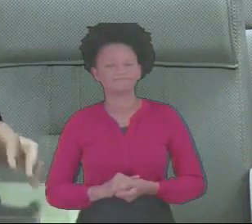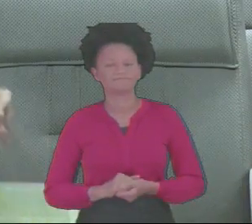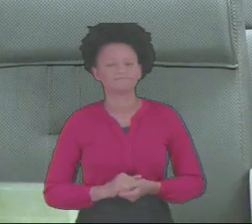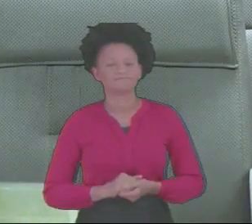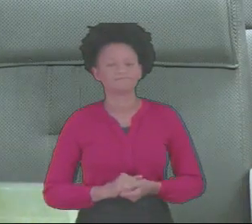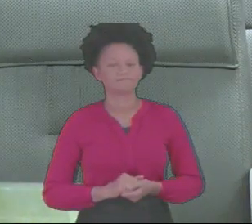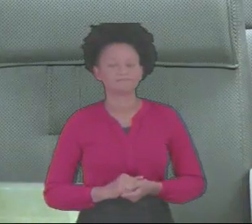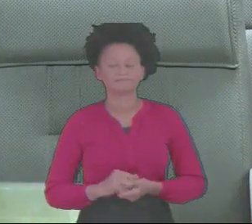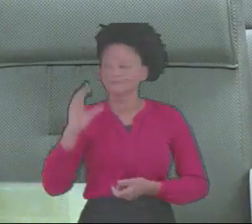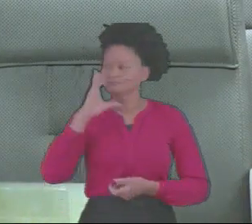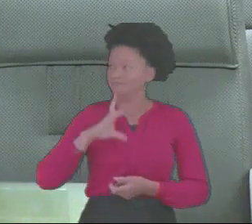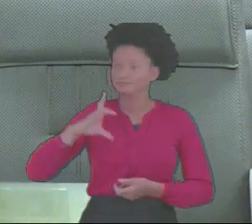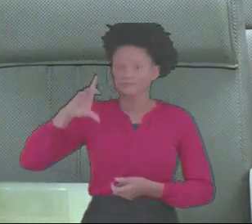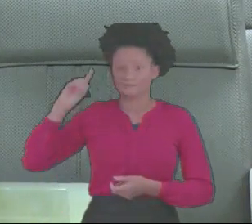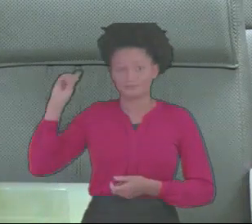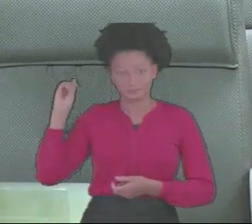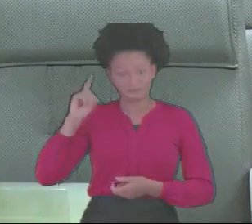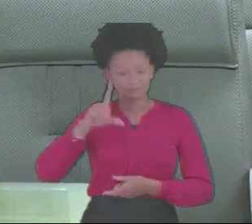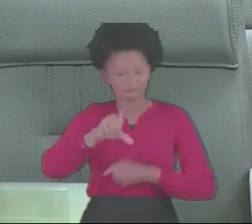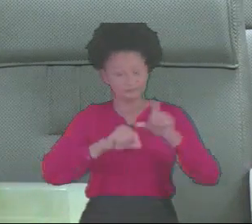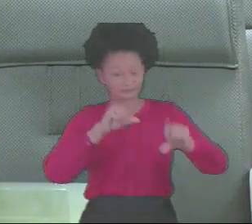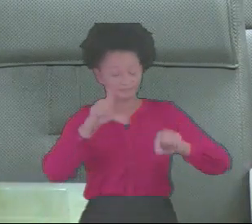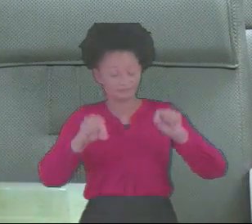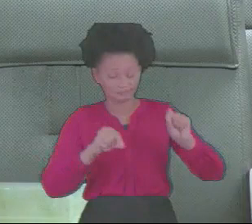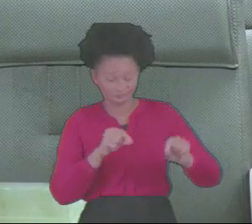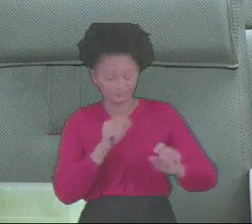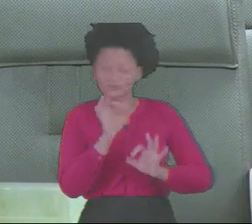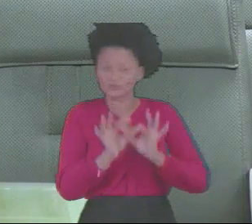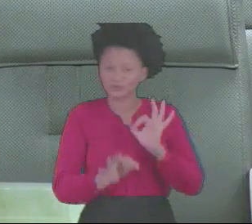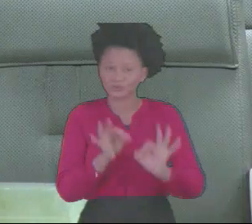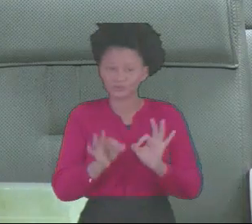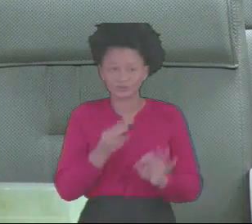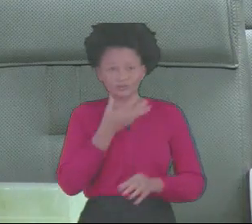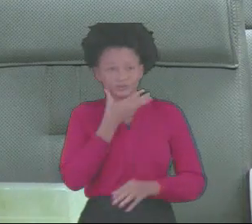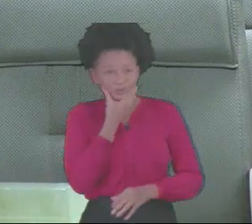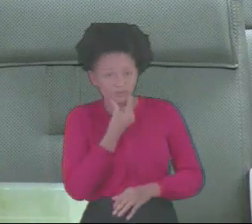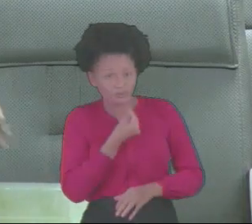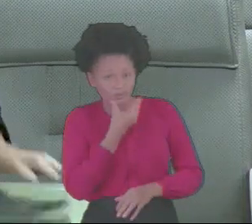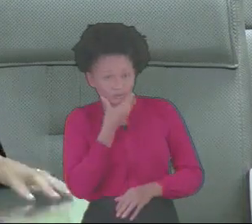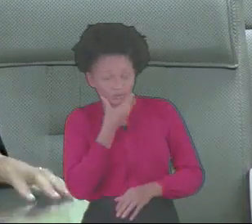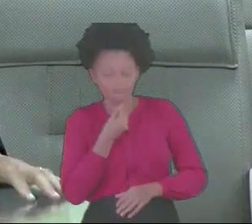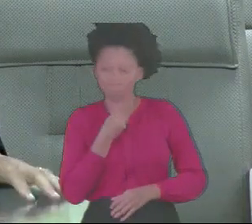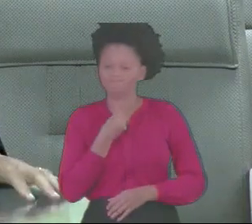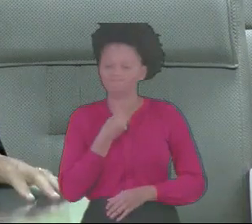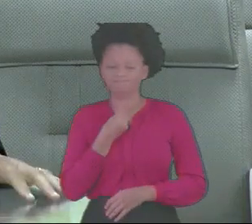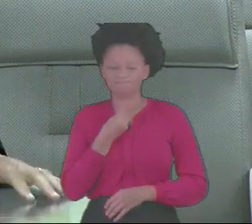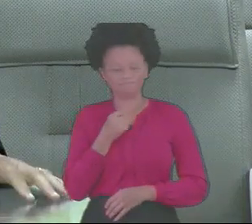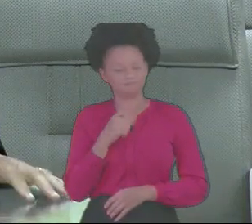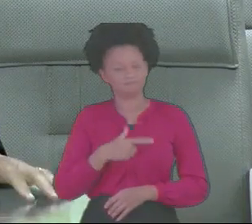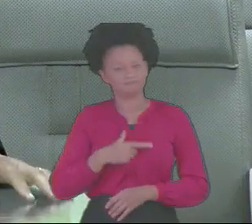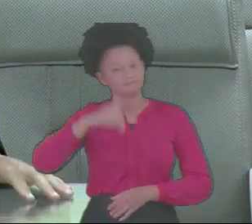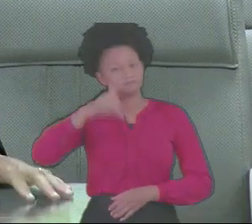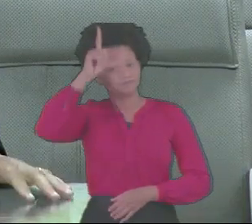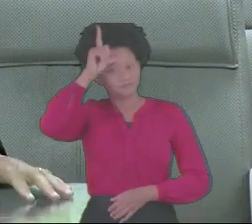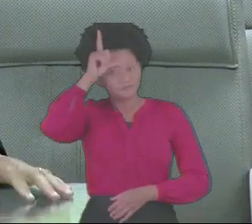a Deus levanta juízes e para liderar este povo